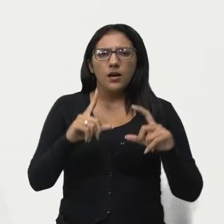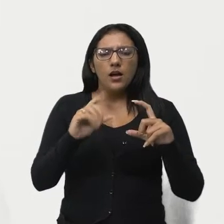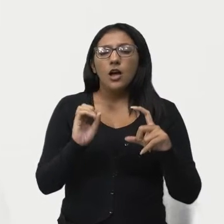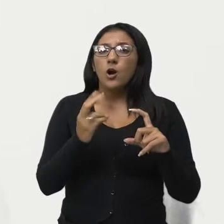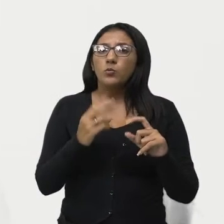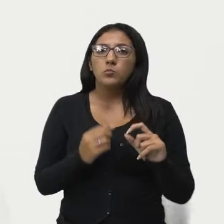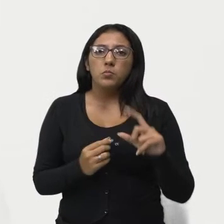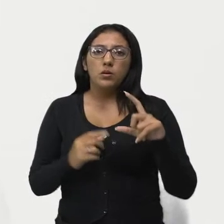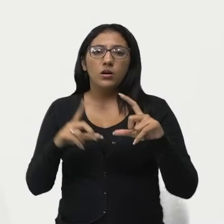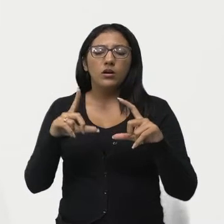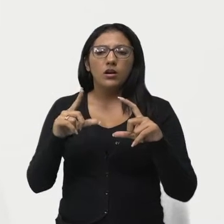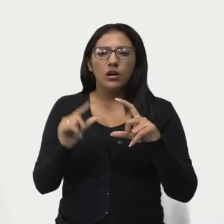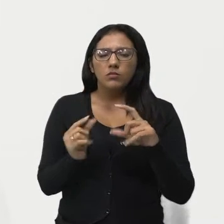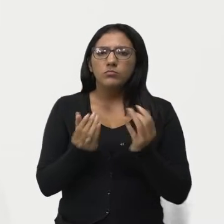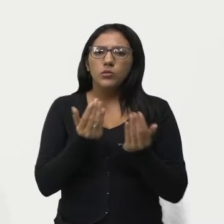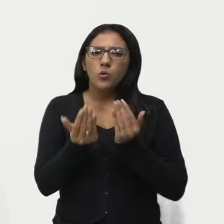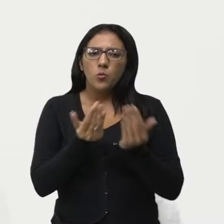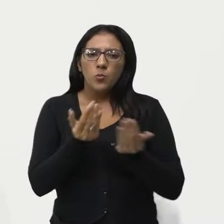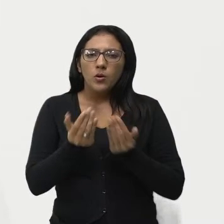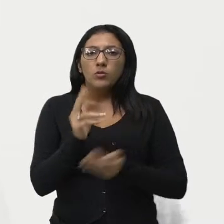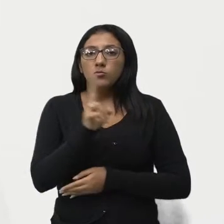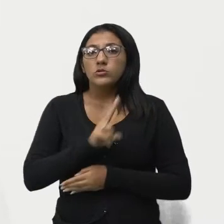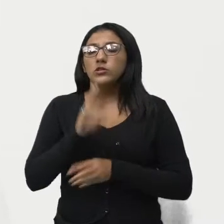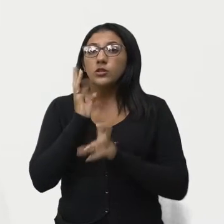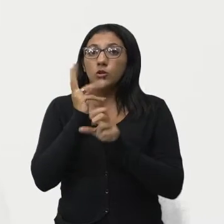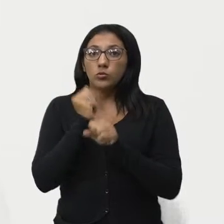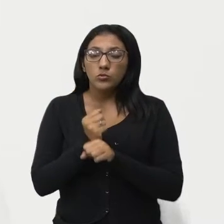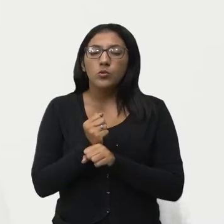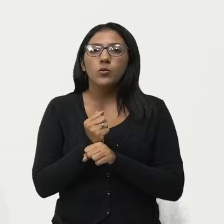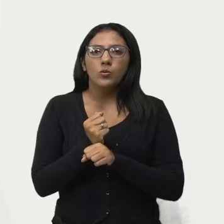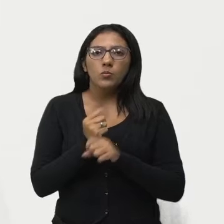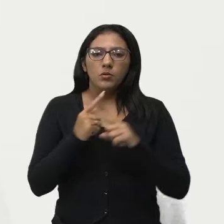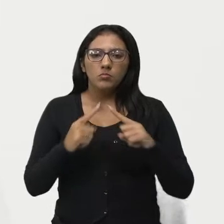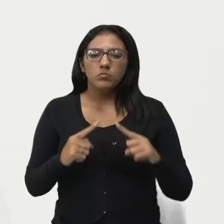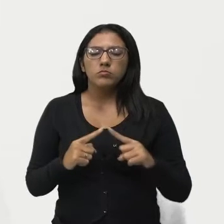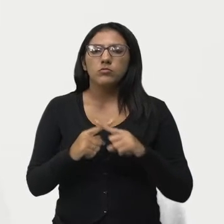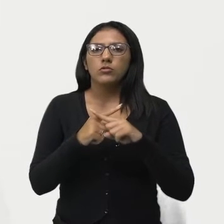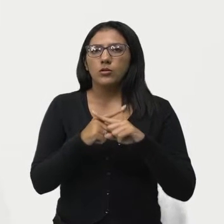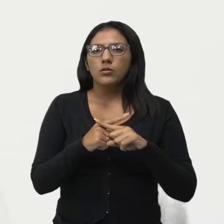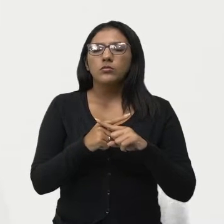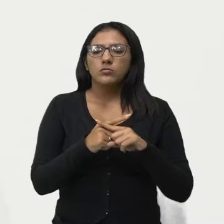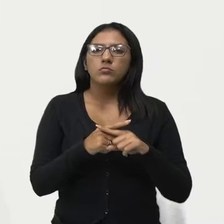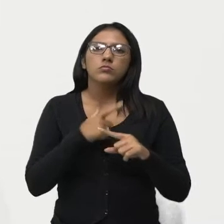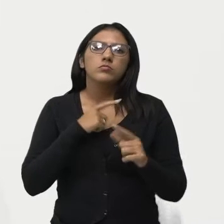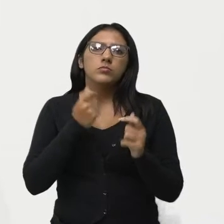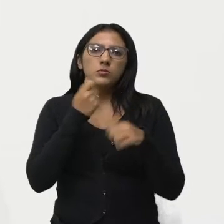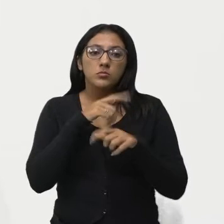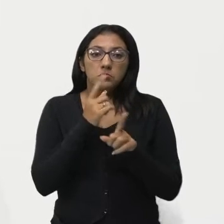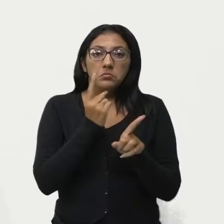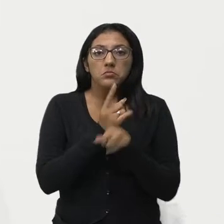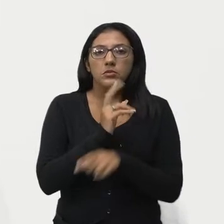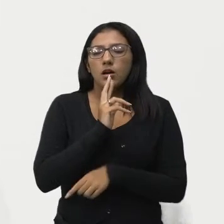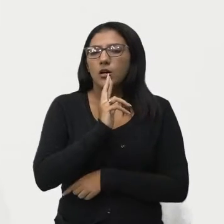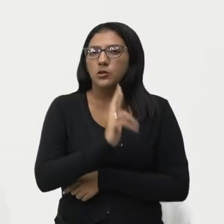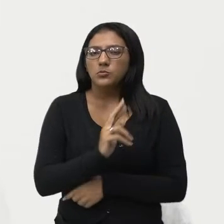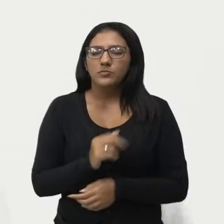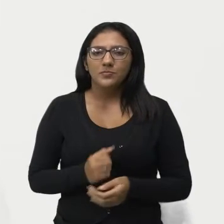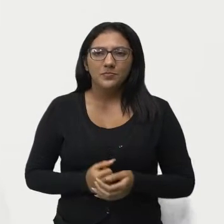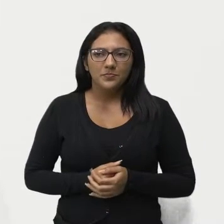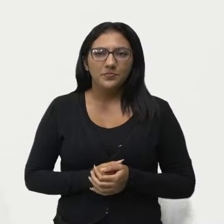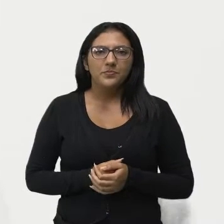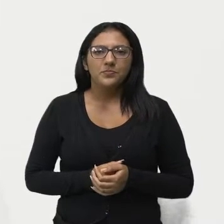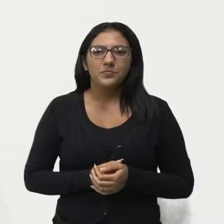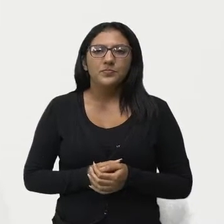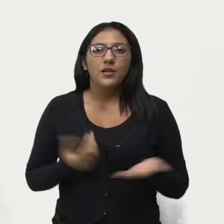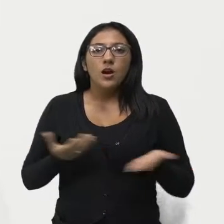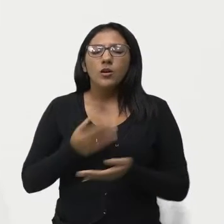diretamente proporcionais, né, utilizando lá a regra de 3, usando lá a nossa proporção para a gente encontrar esse valor. Vamos então